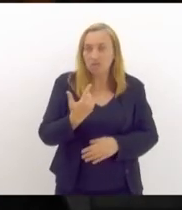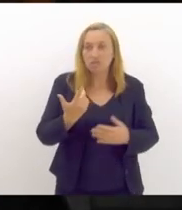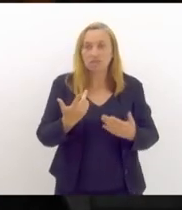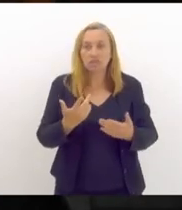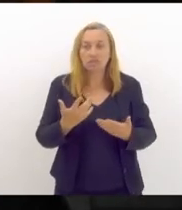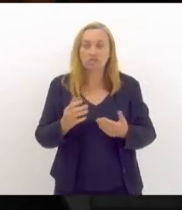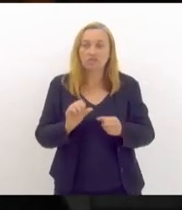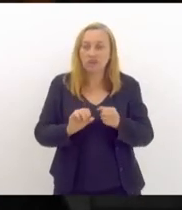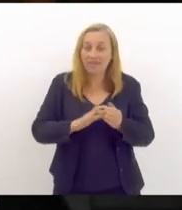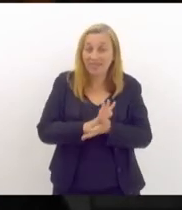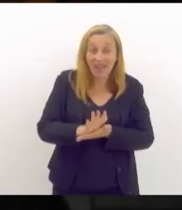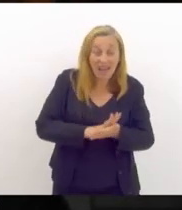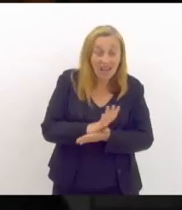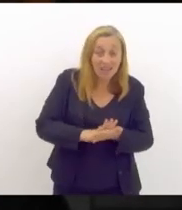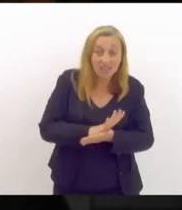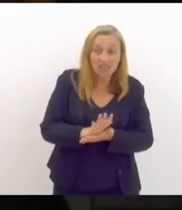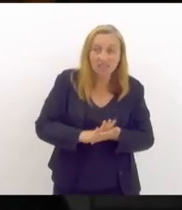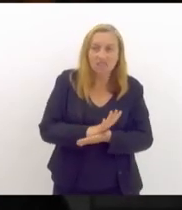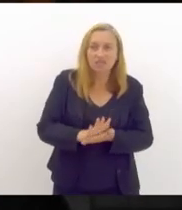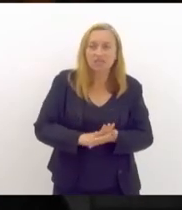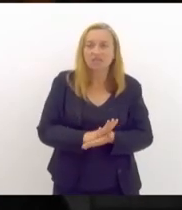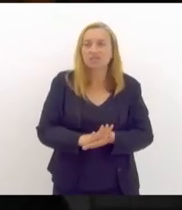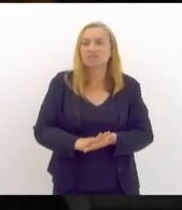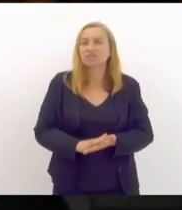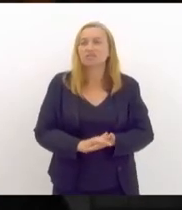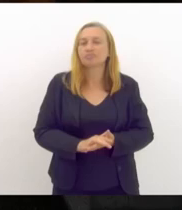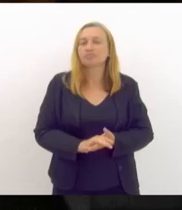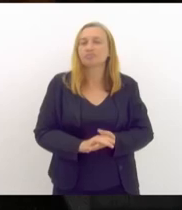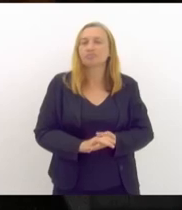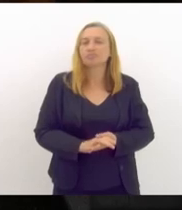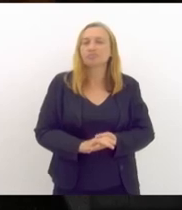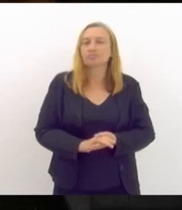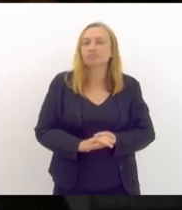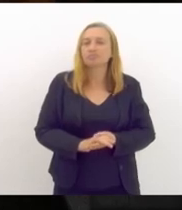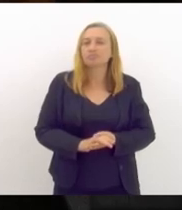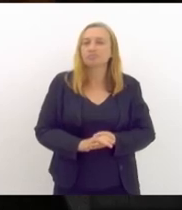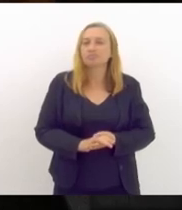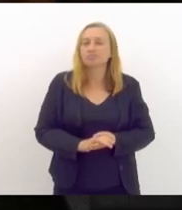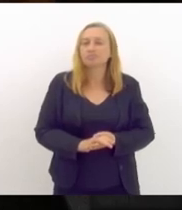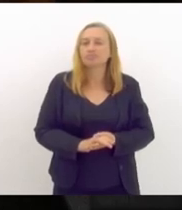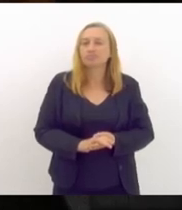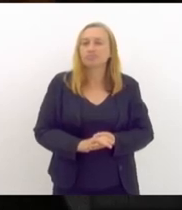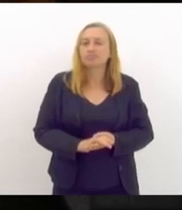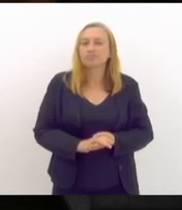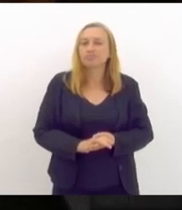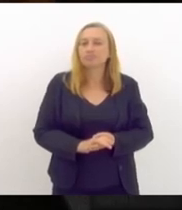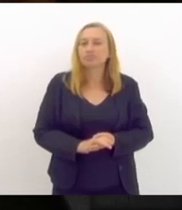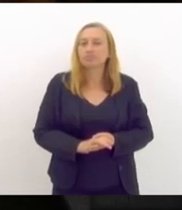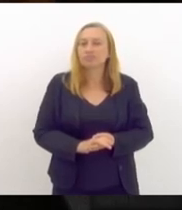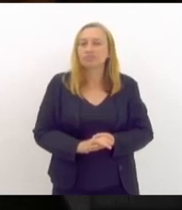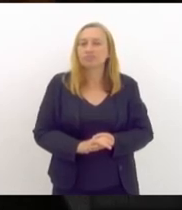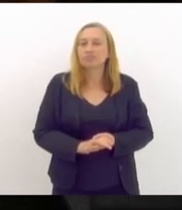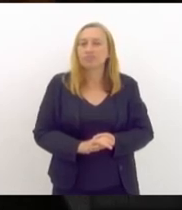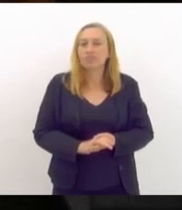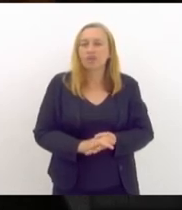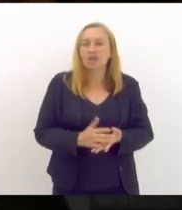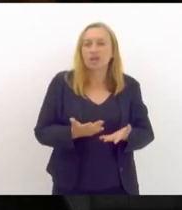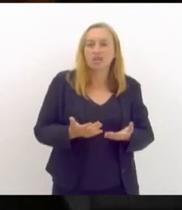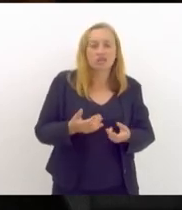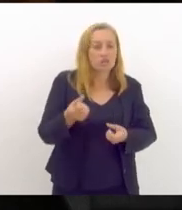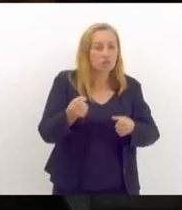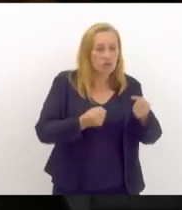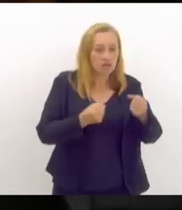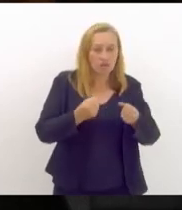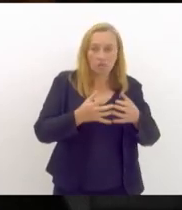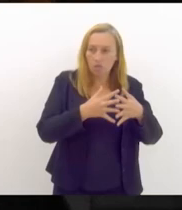que eles são mais morosos na na retirada do caminhão tombou ou do carro